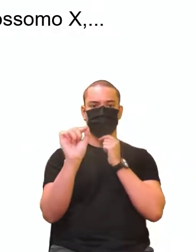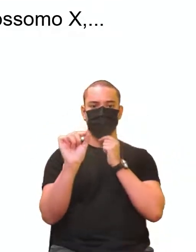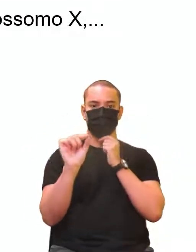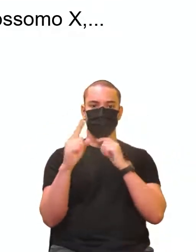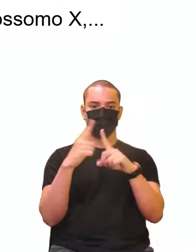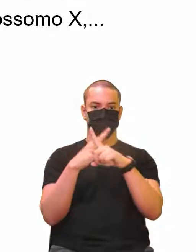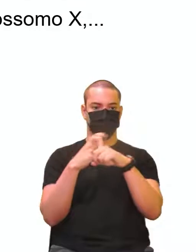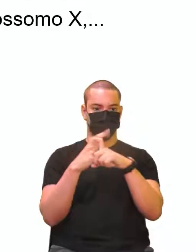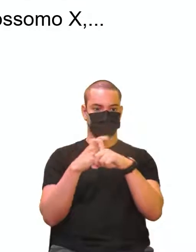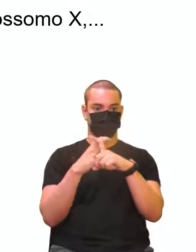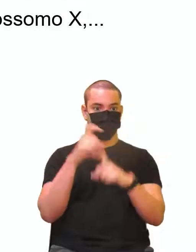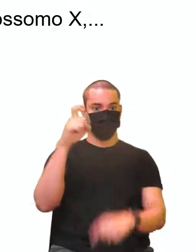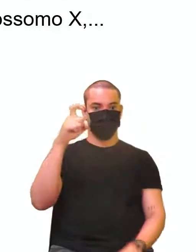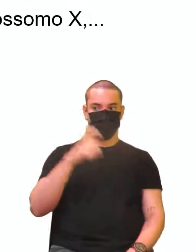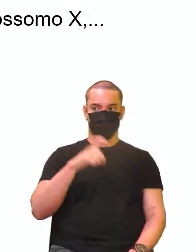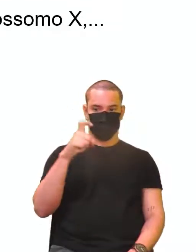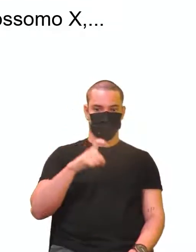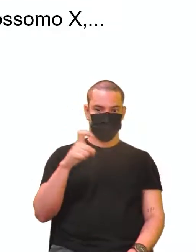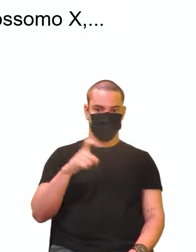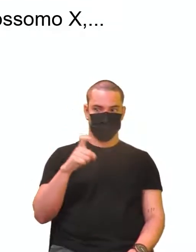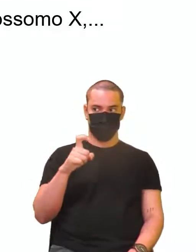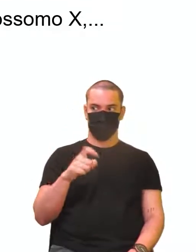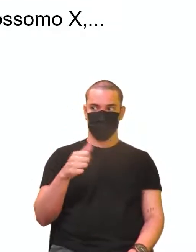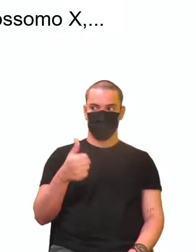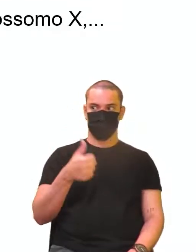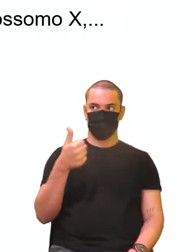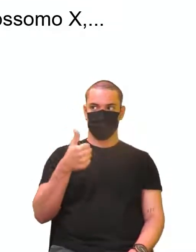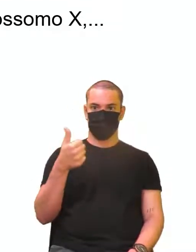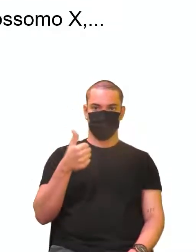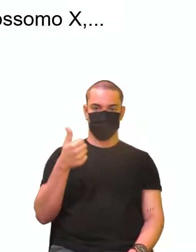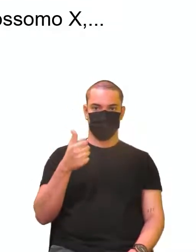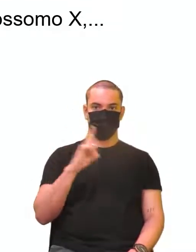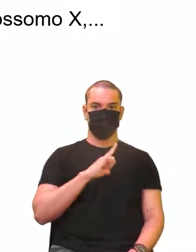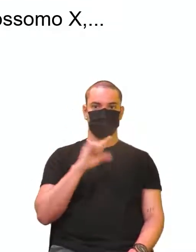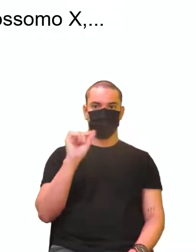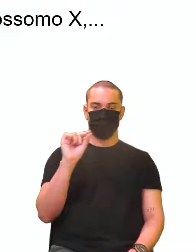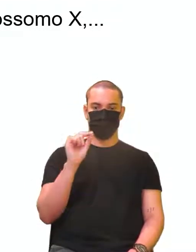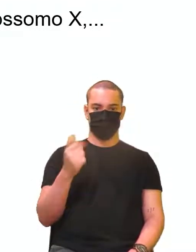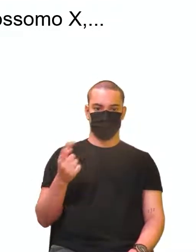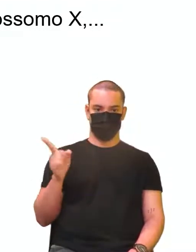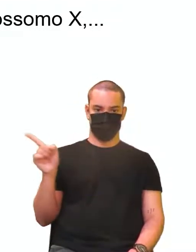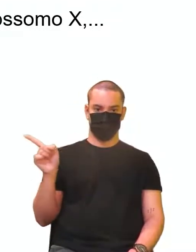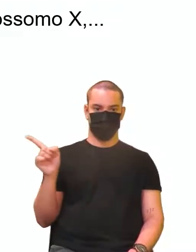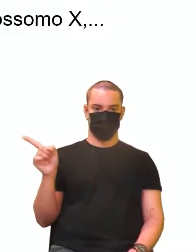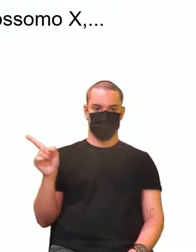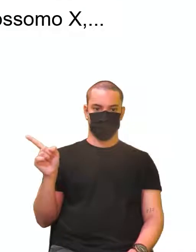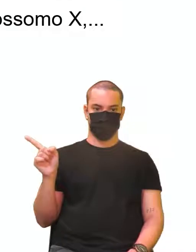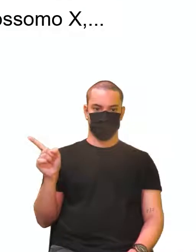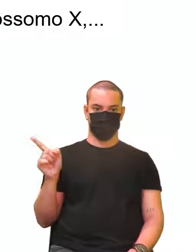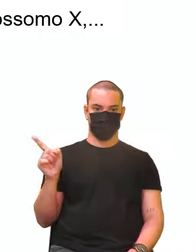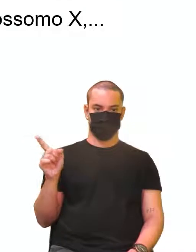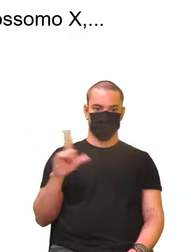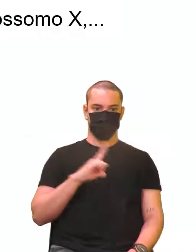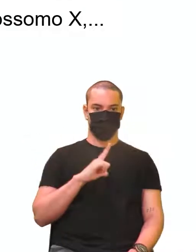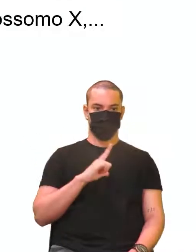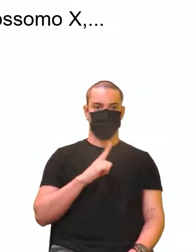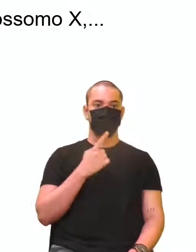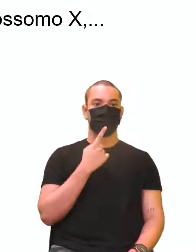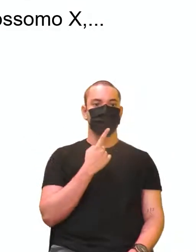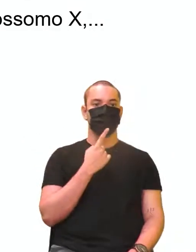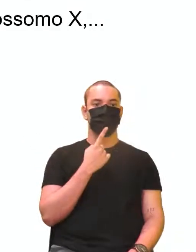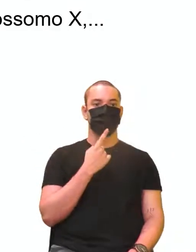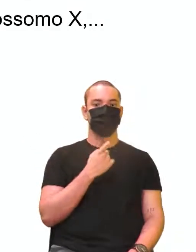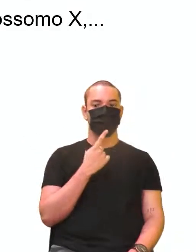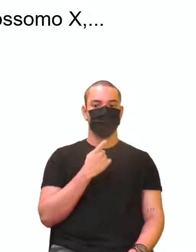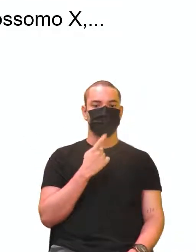cromossomo X. No cromossomo X, você tem uma parte vermelhinha aqui em destaque,